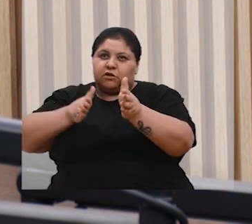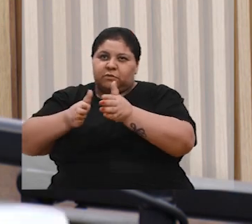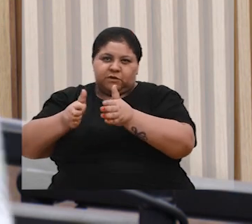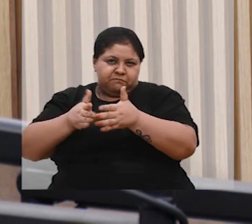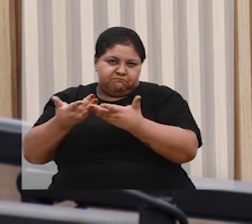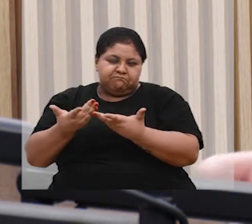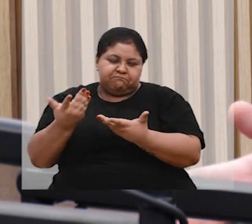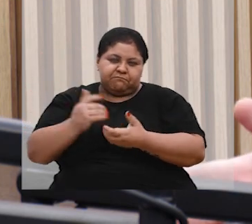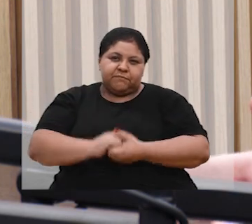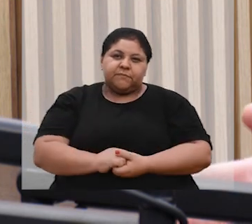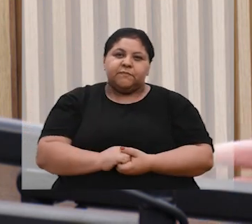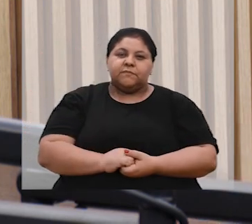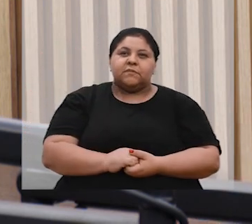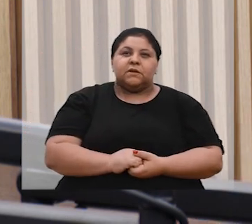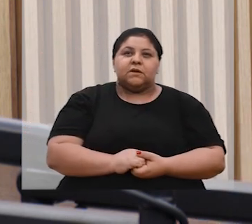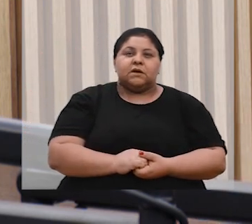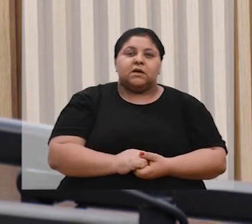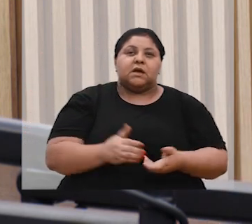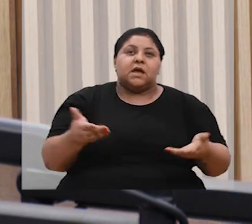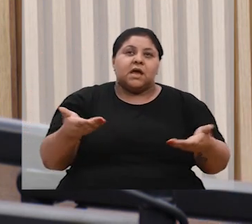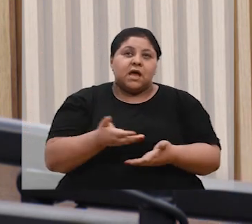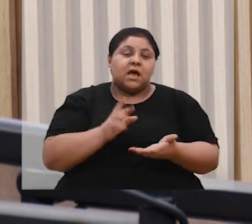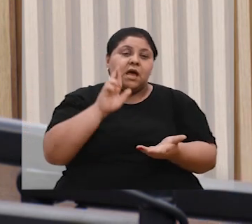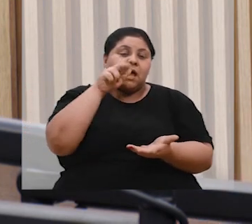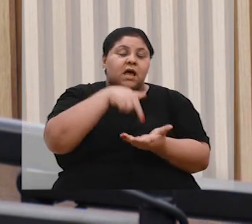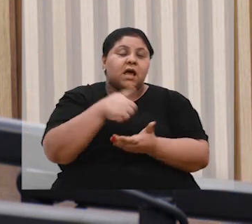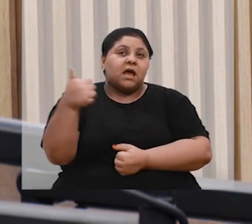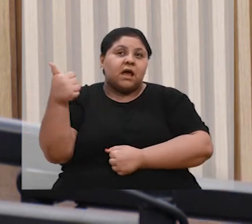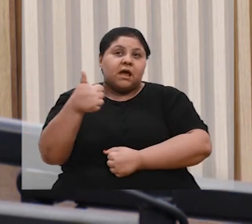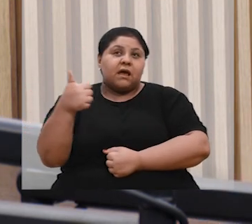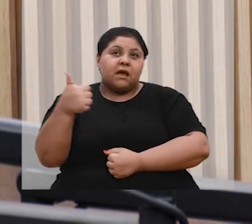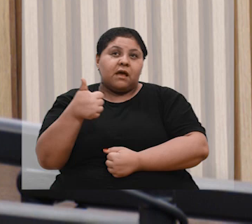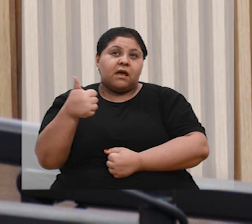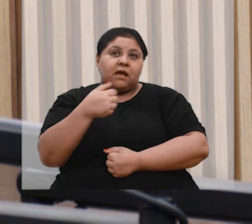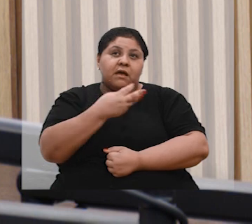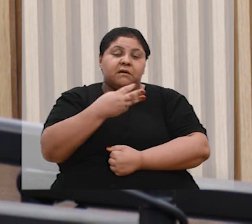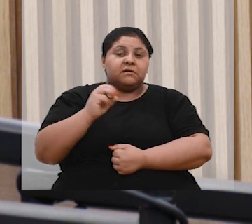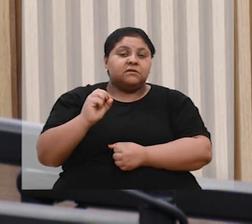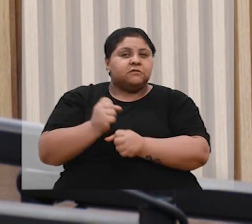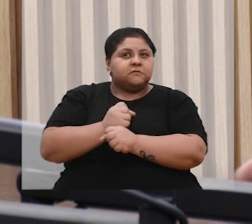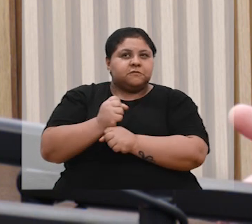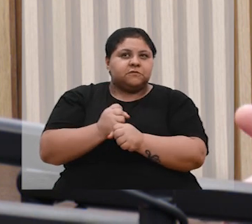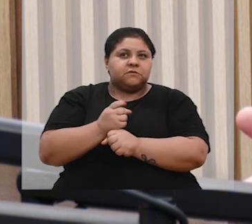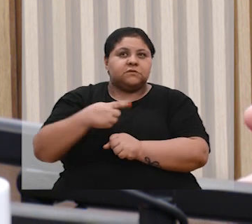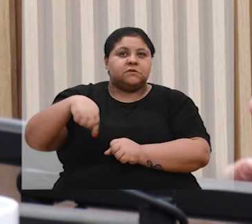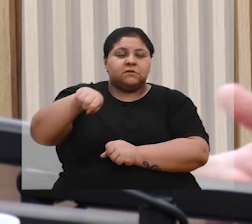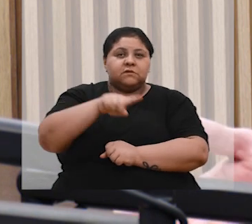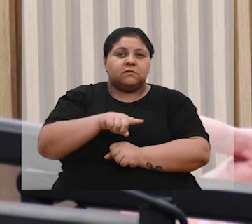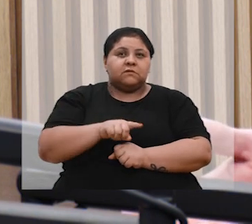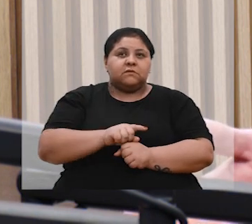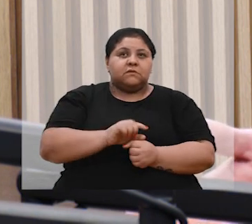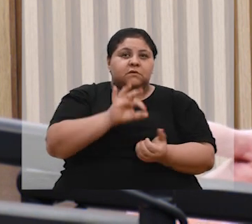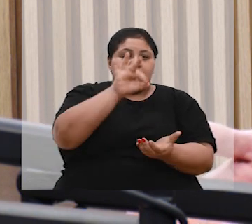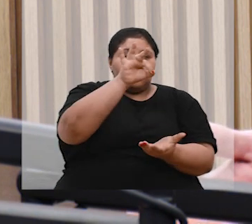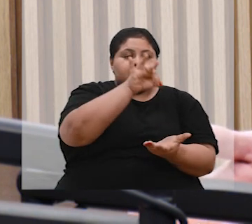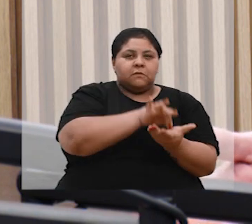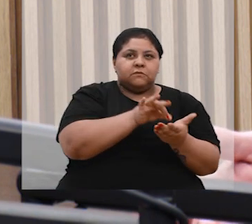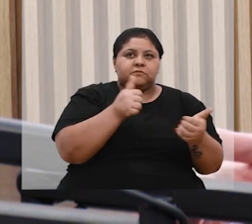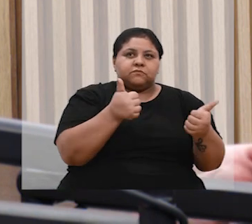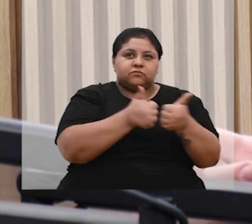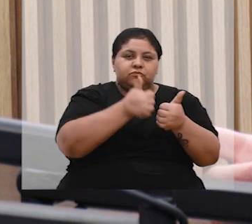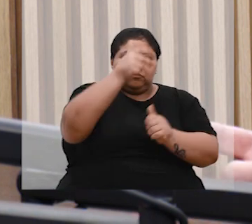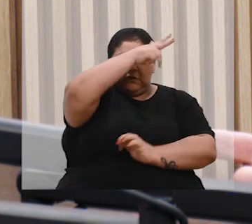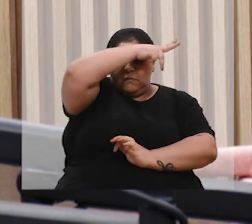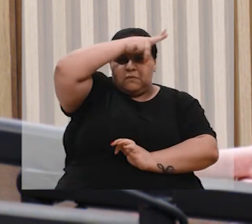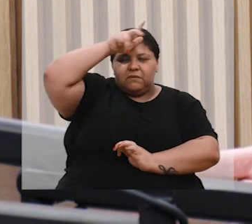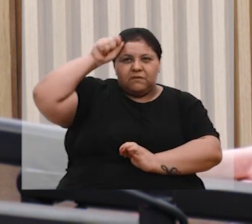intendência. Então esse vai ser o cenário ali dos primeiros 30 anos. A gente vai ficar sediado junto à